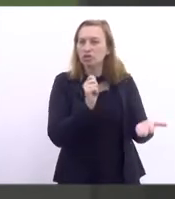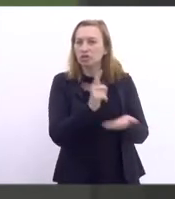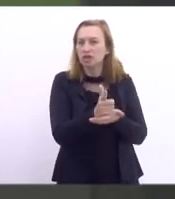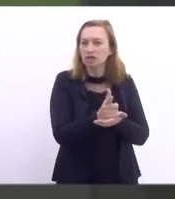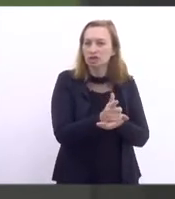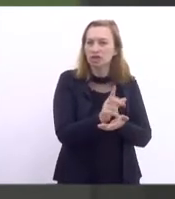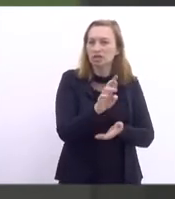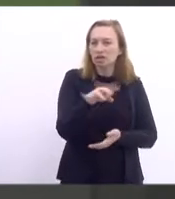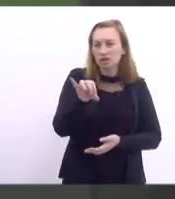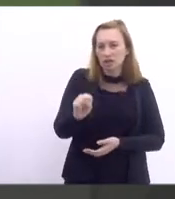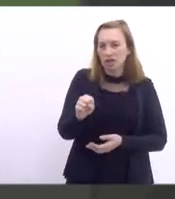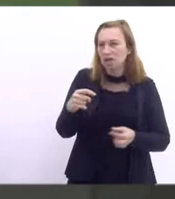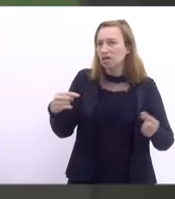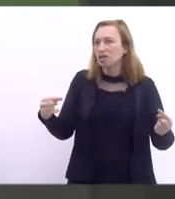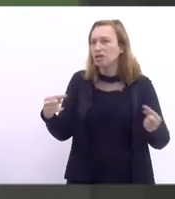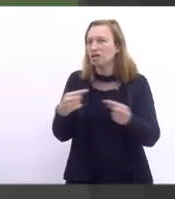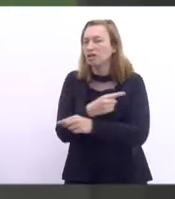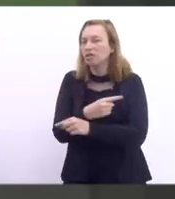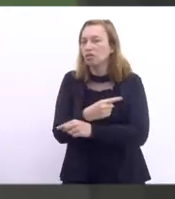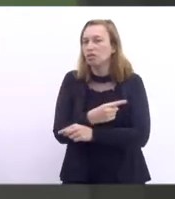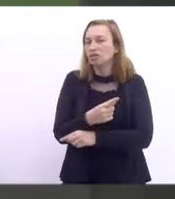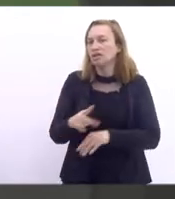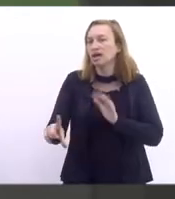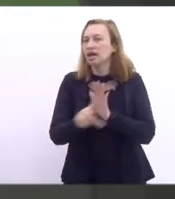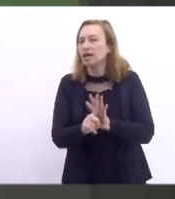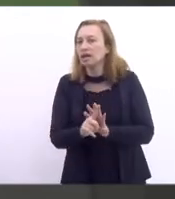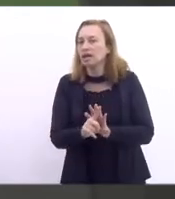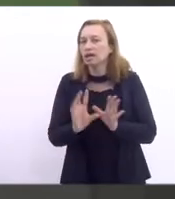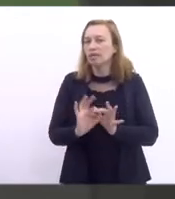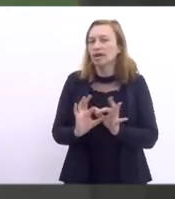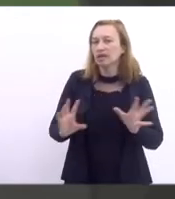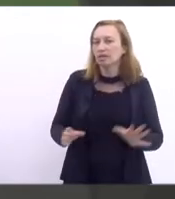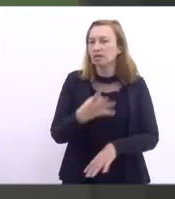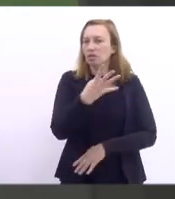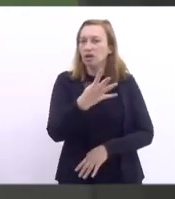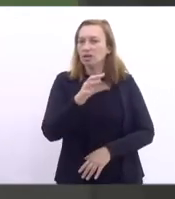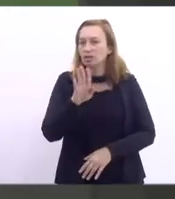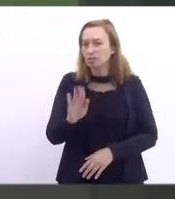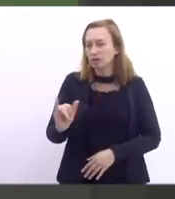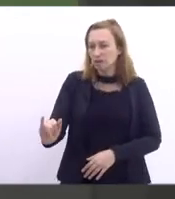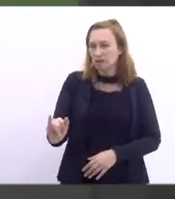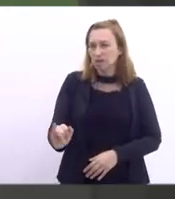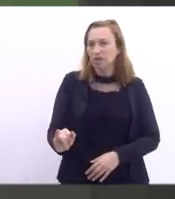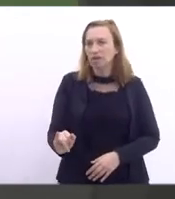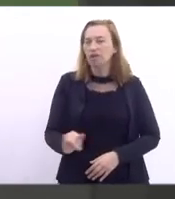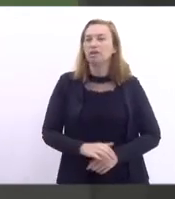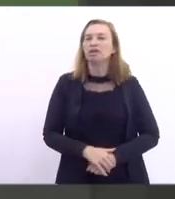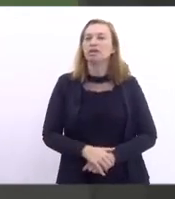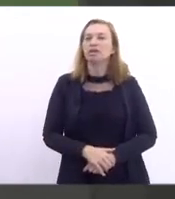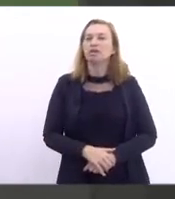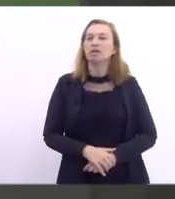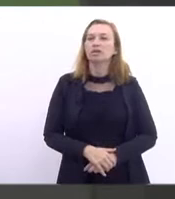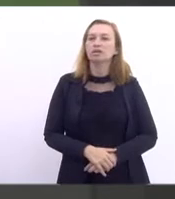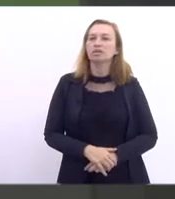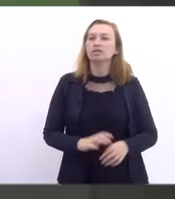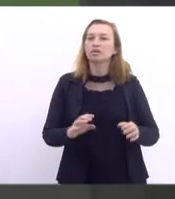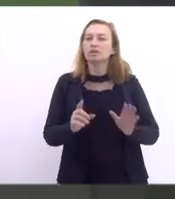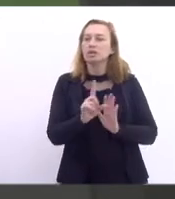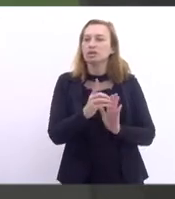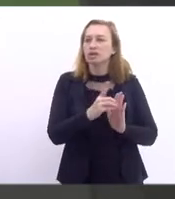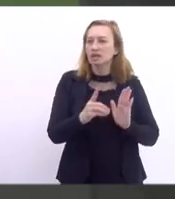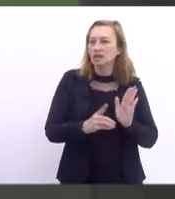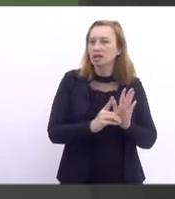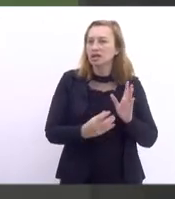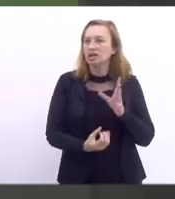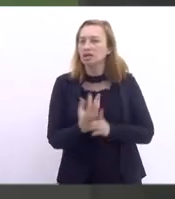crédito em desacordo com a lei autorizativa no valor de 4B né e por ter acreditado decretos